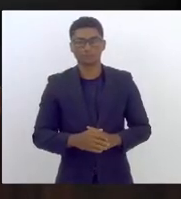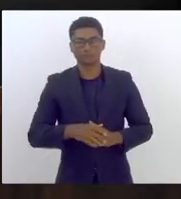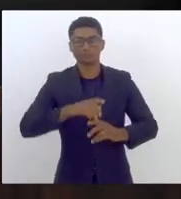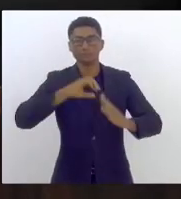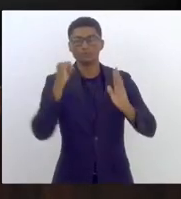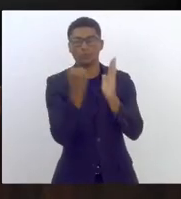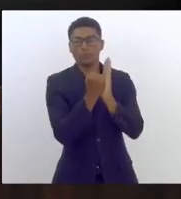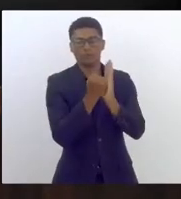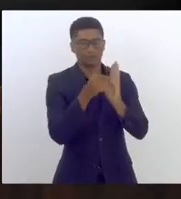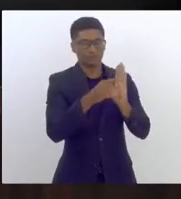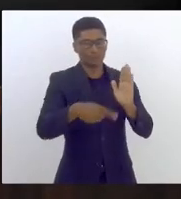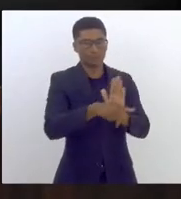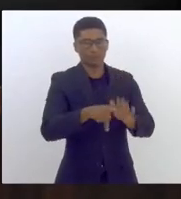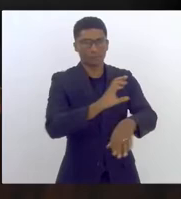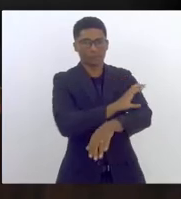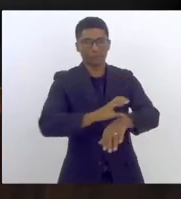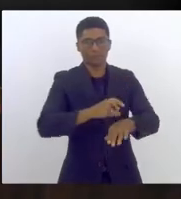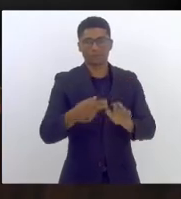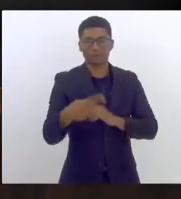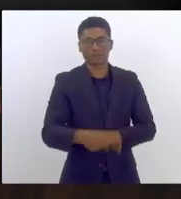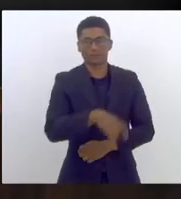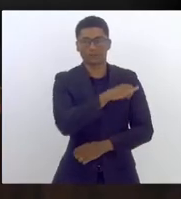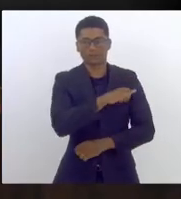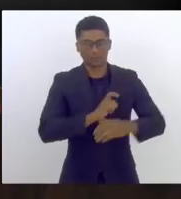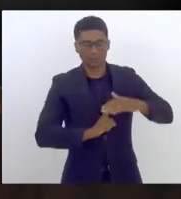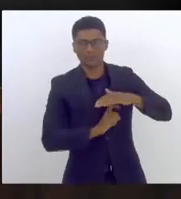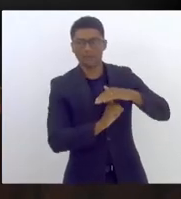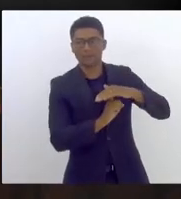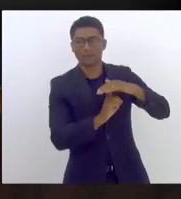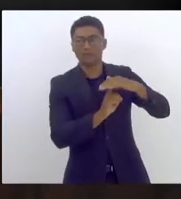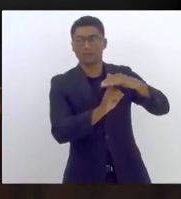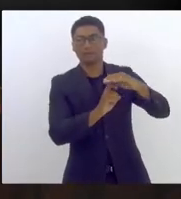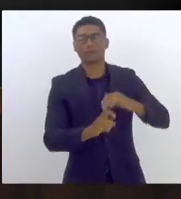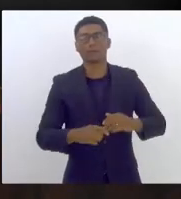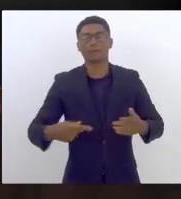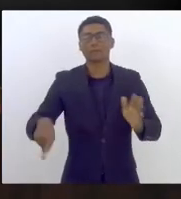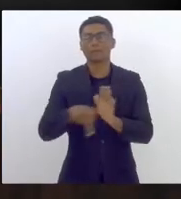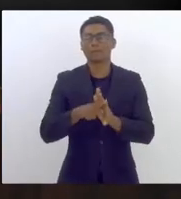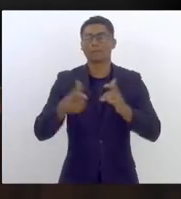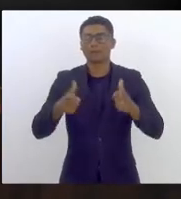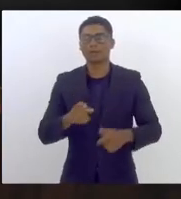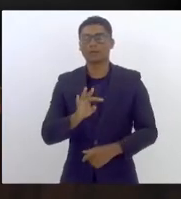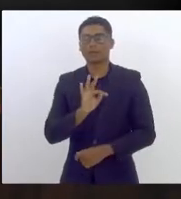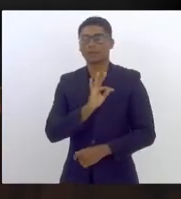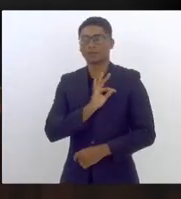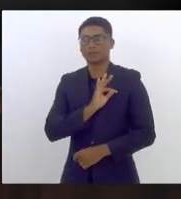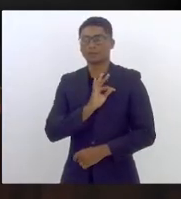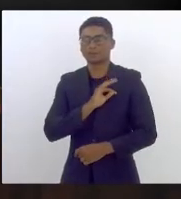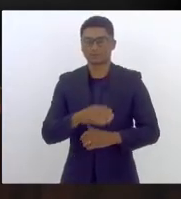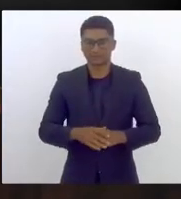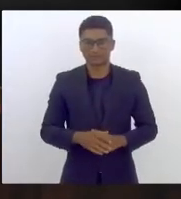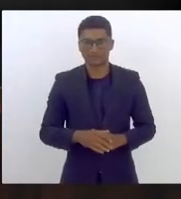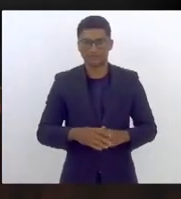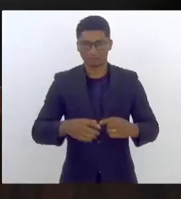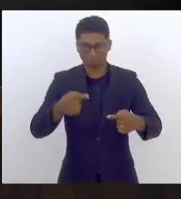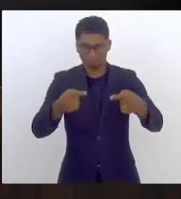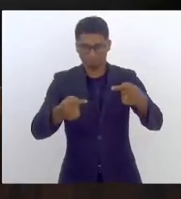patrimônio cultural do Estado do Rio de Janeiro da feira agroecológica de Teresópolis em excursão